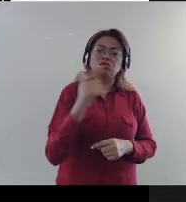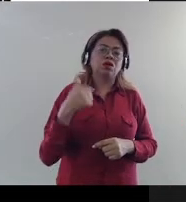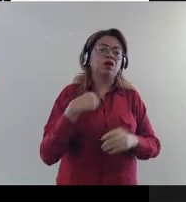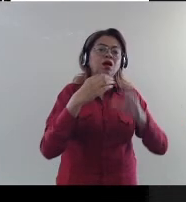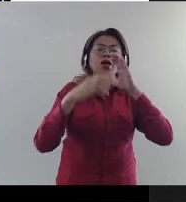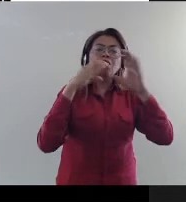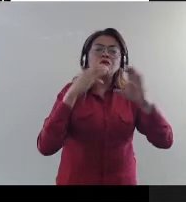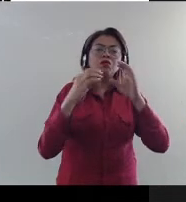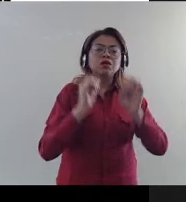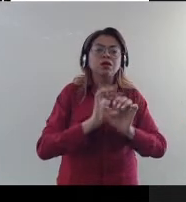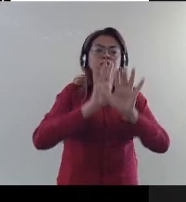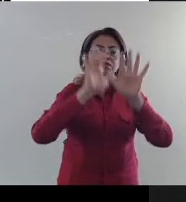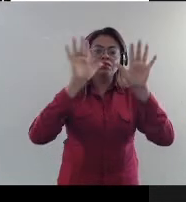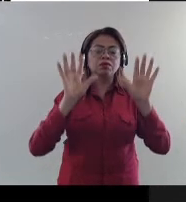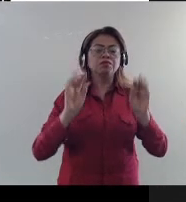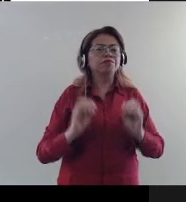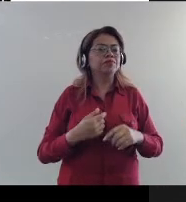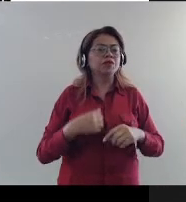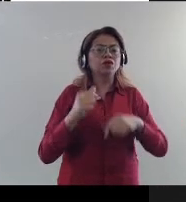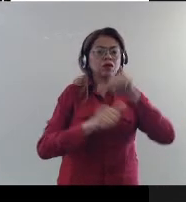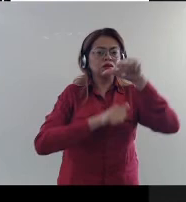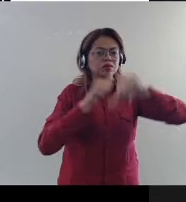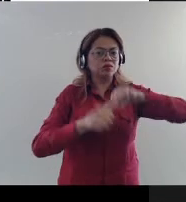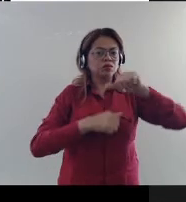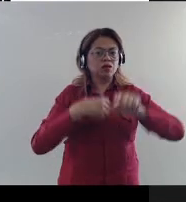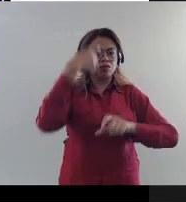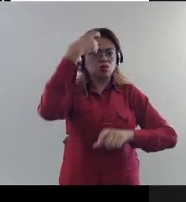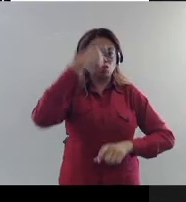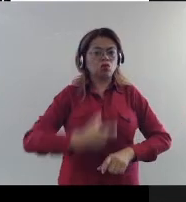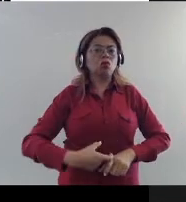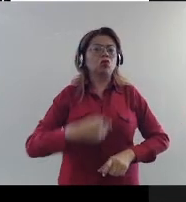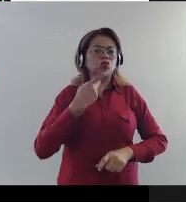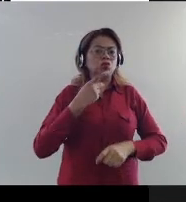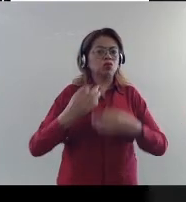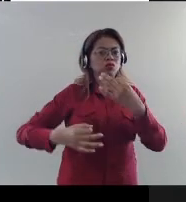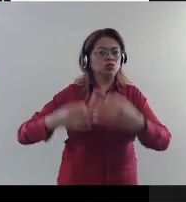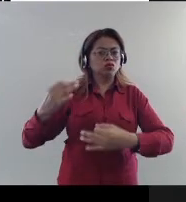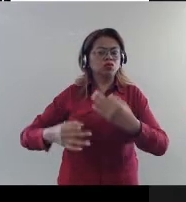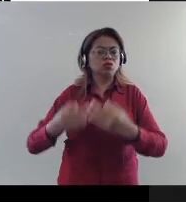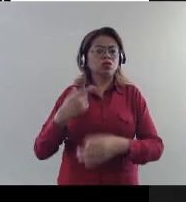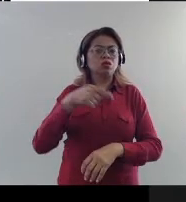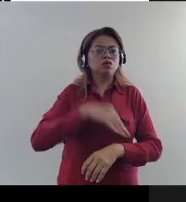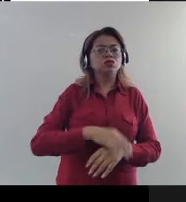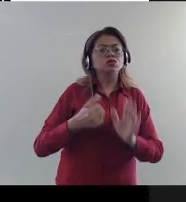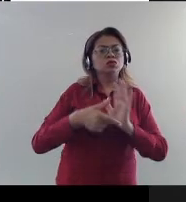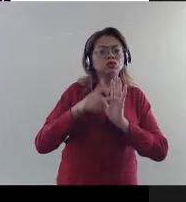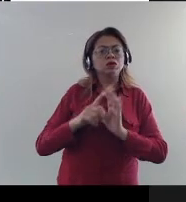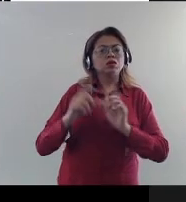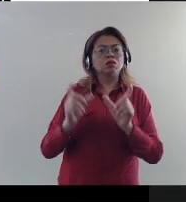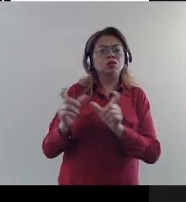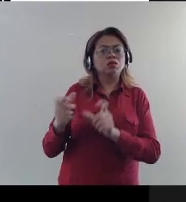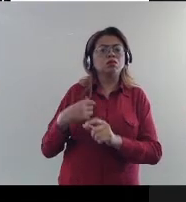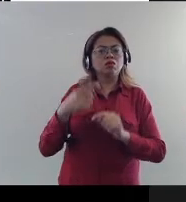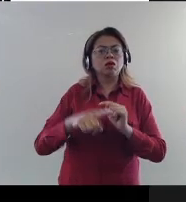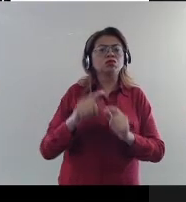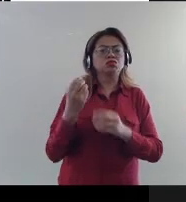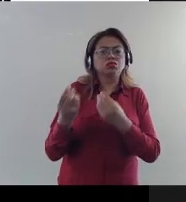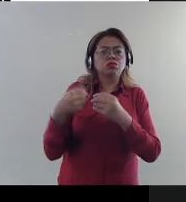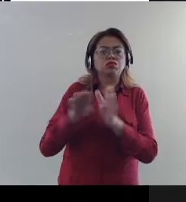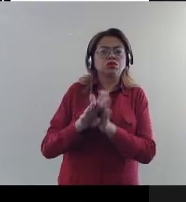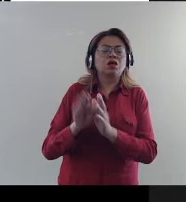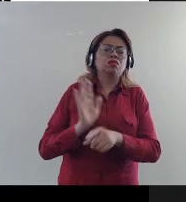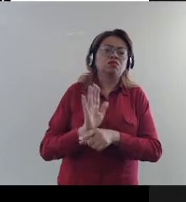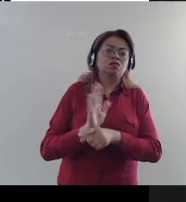comunicação é transparente, né? Essa mudança de postura do jurídico mesmo, de um lugar reativo de problemas para um parceiro